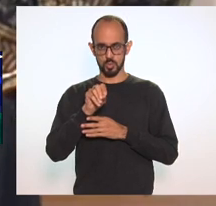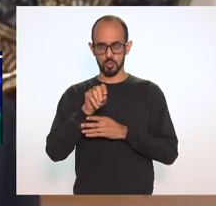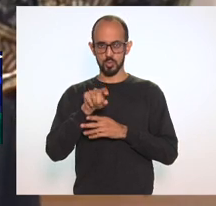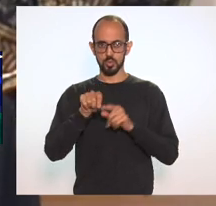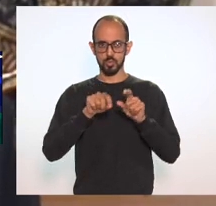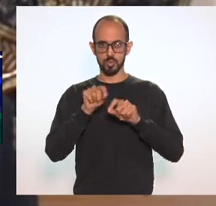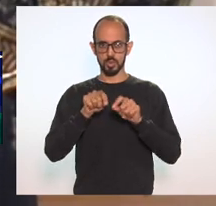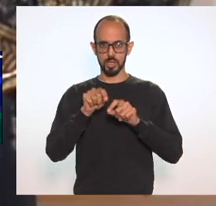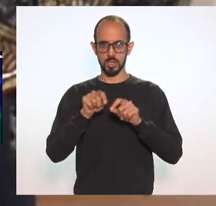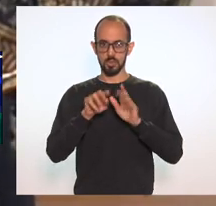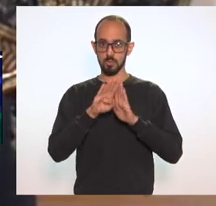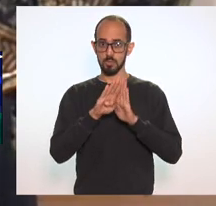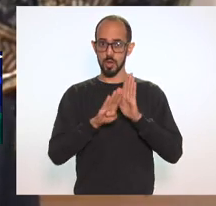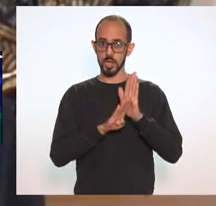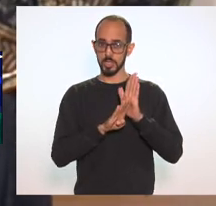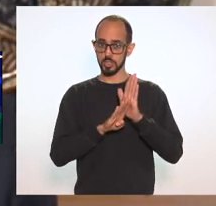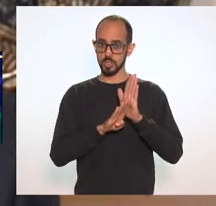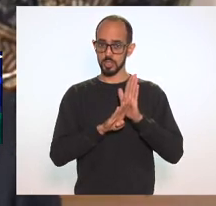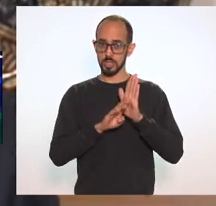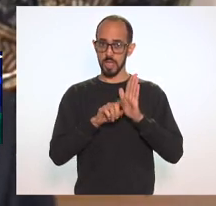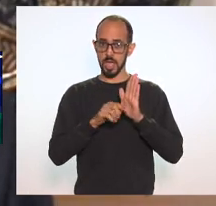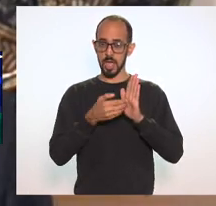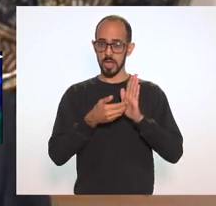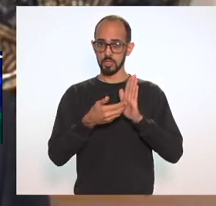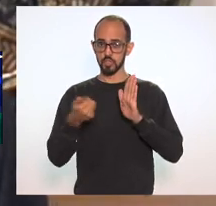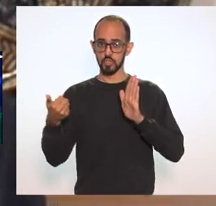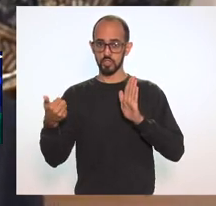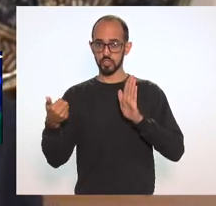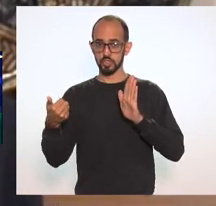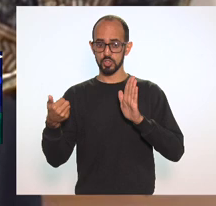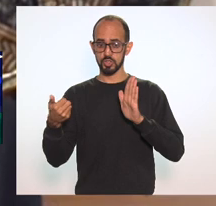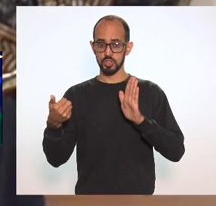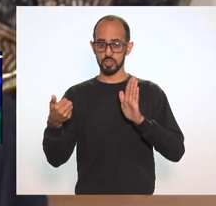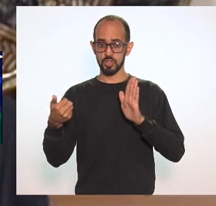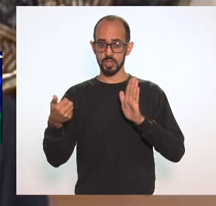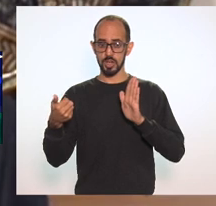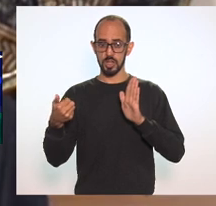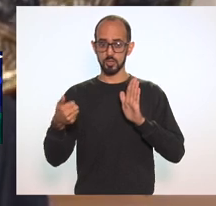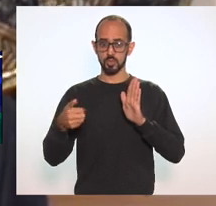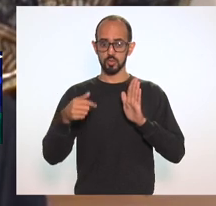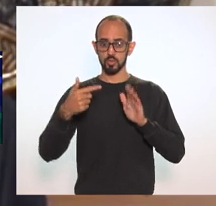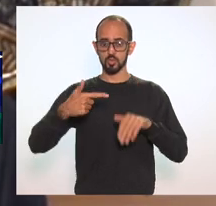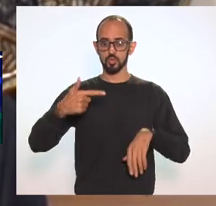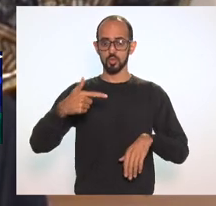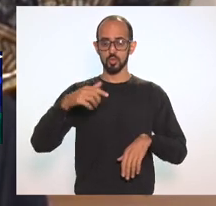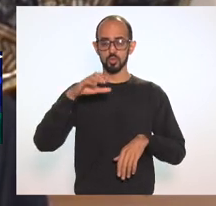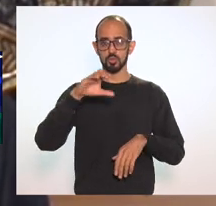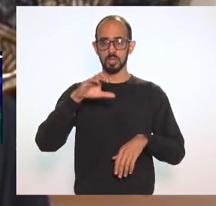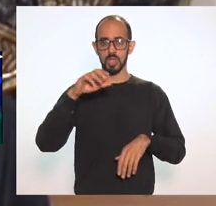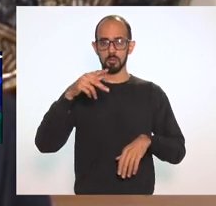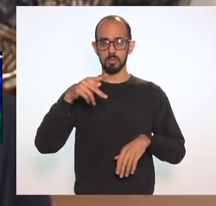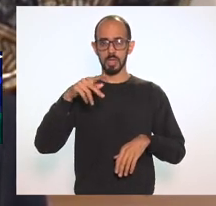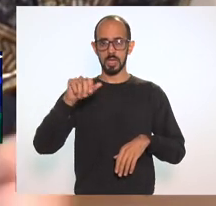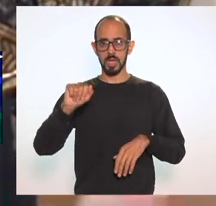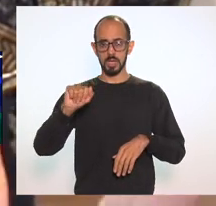há a remoção do comandante do 2º CPA II